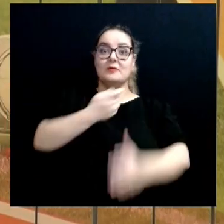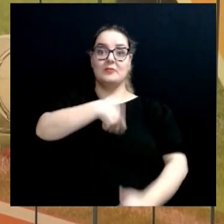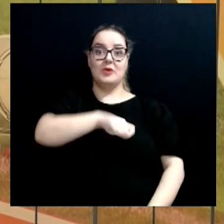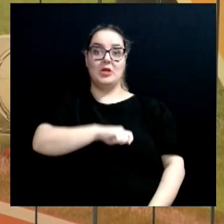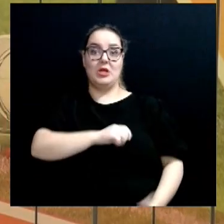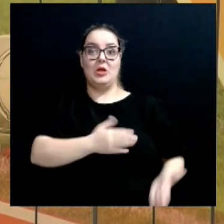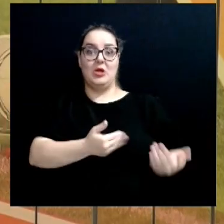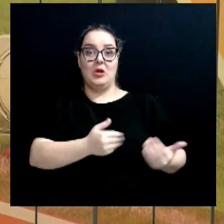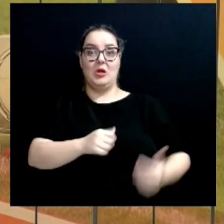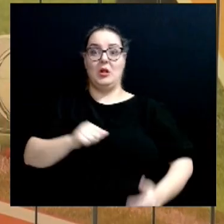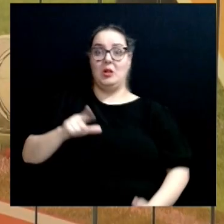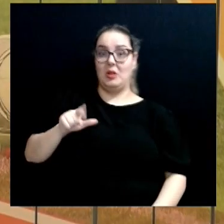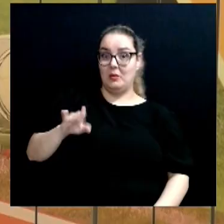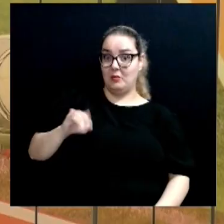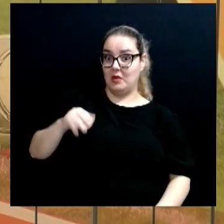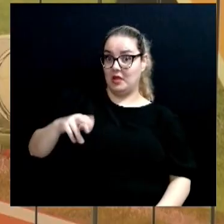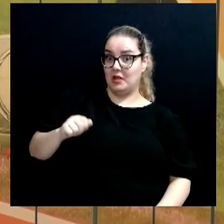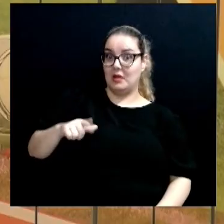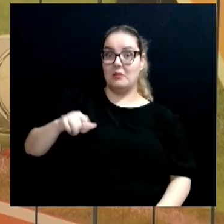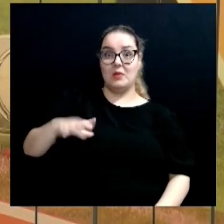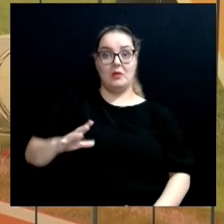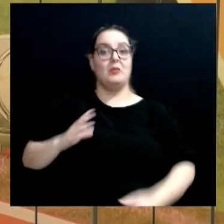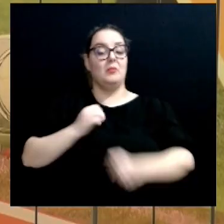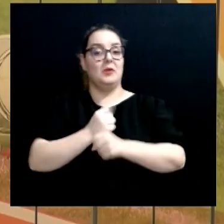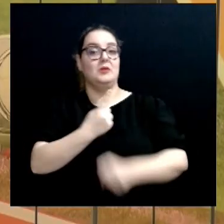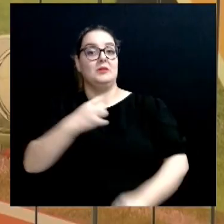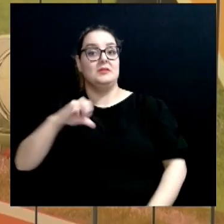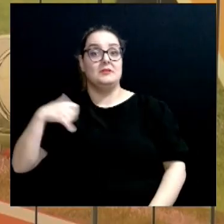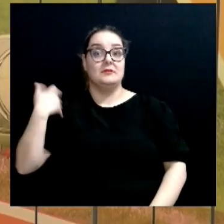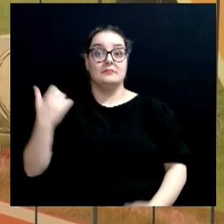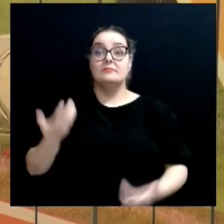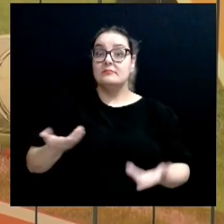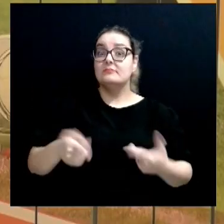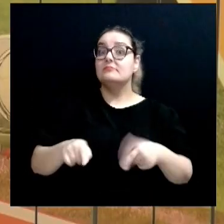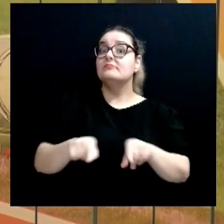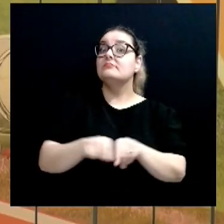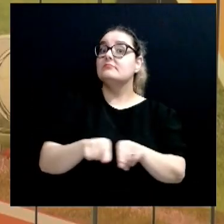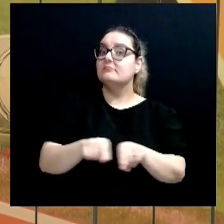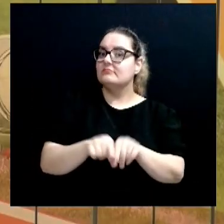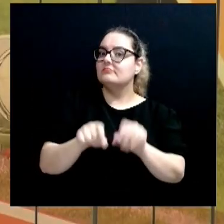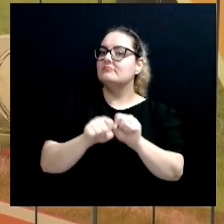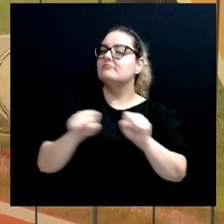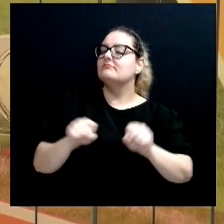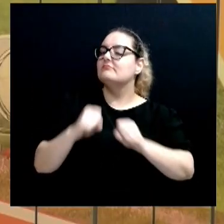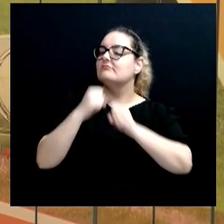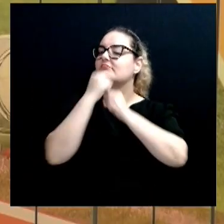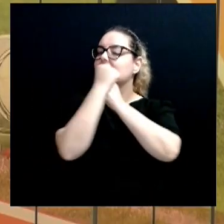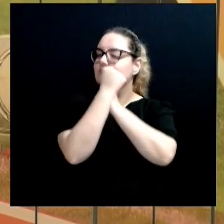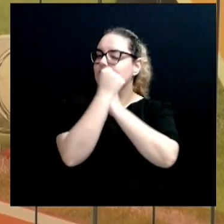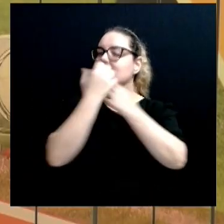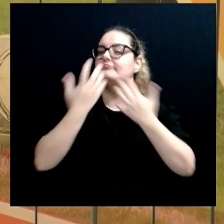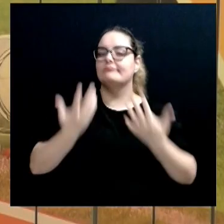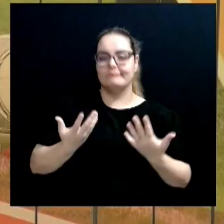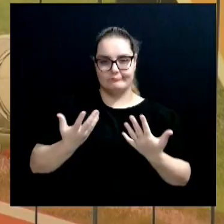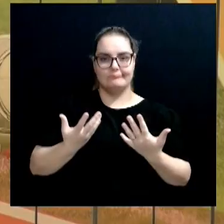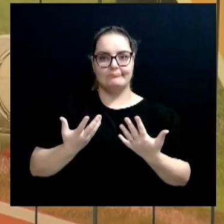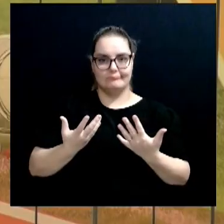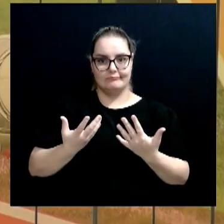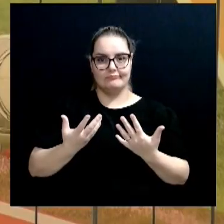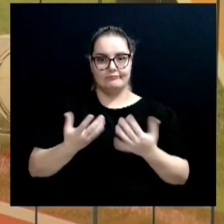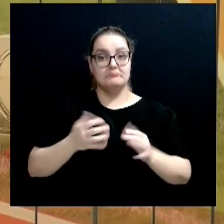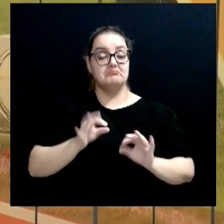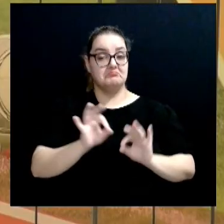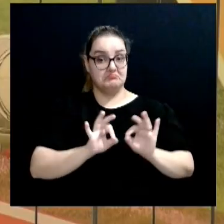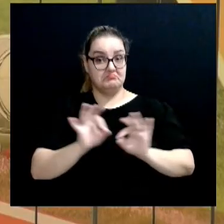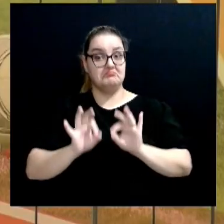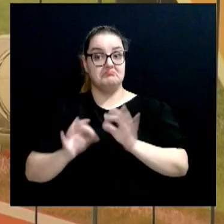que acabou de completar aí 19 anos, mas também de um sistema defensivo que está fazendo aí, nesta